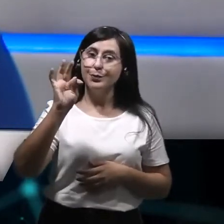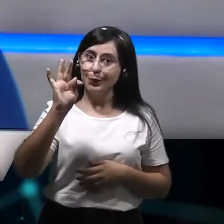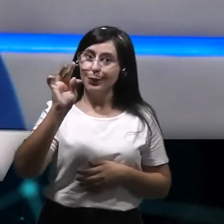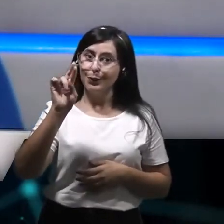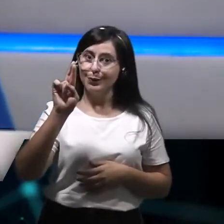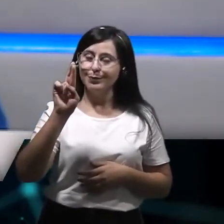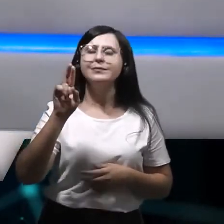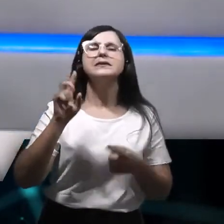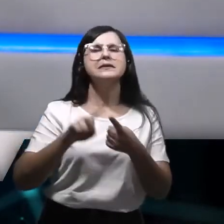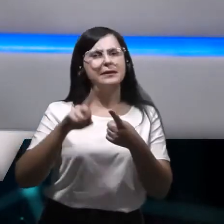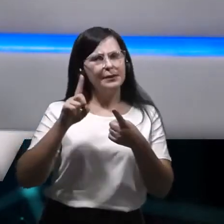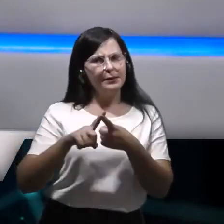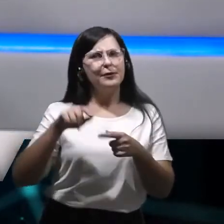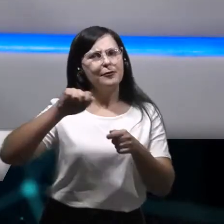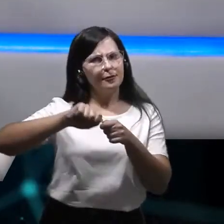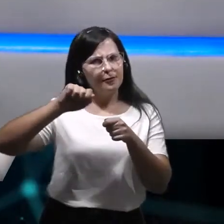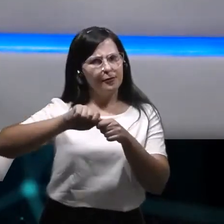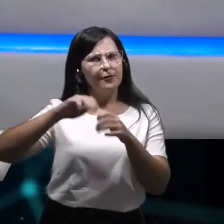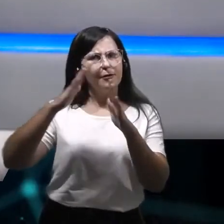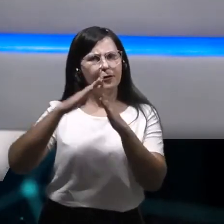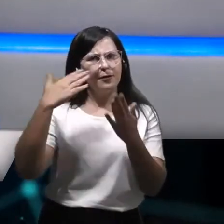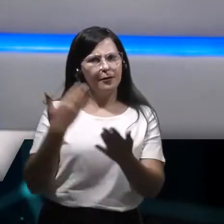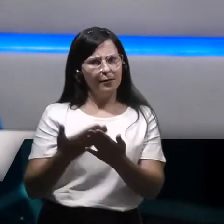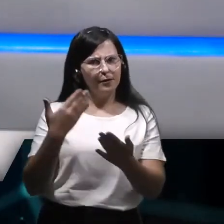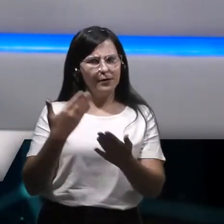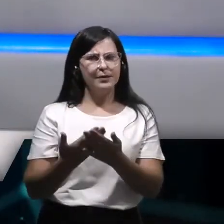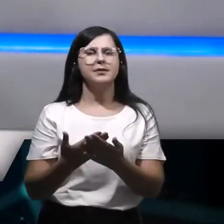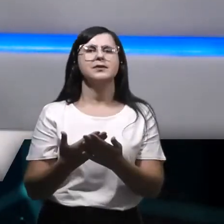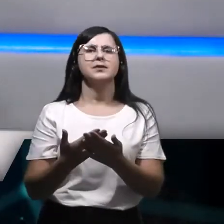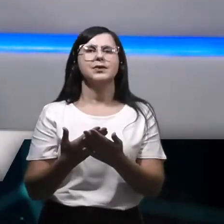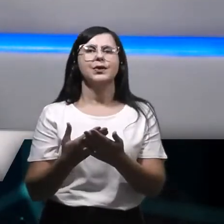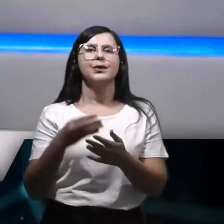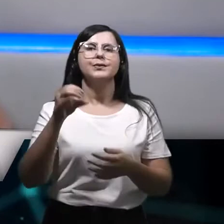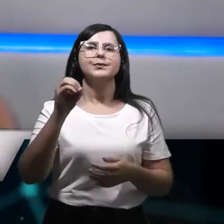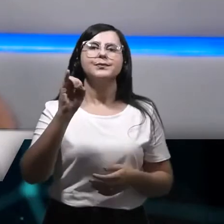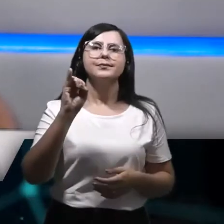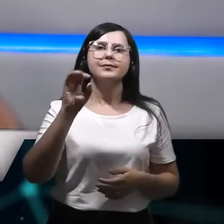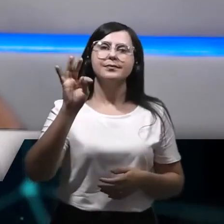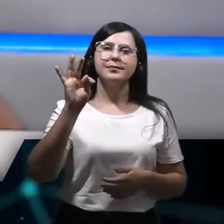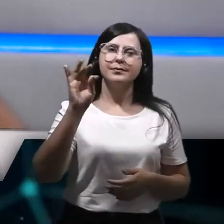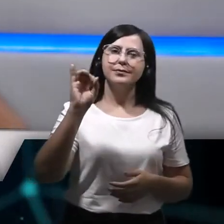lá no Uzoitis. Nós ampliamos a escola de Cavalo Russo. Nós